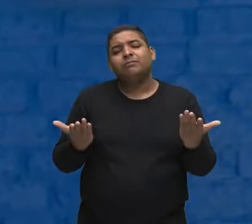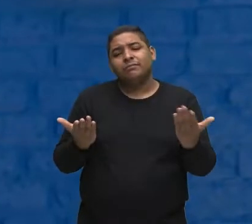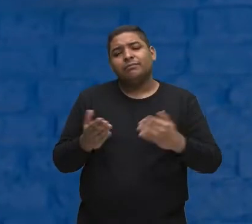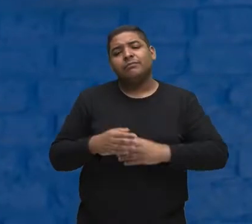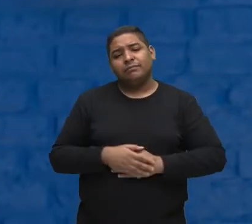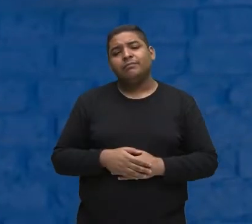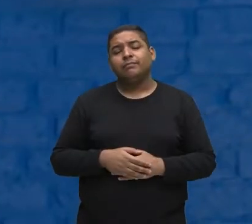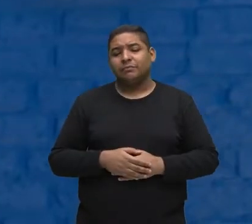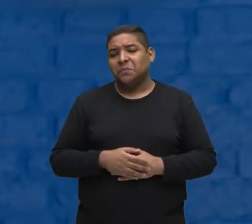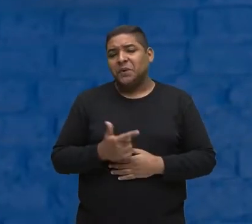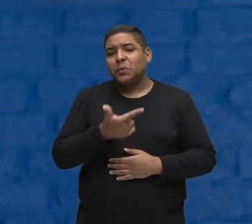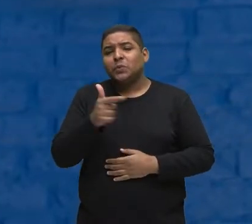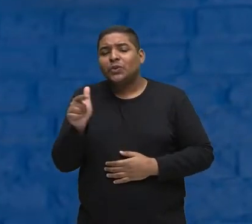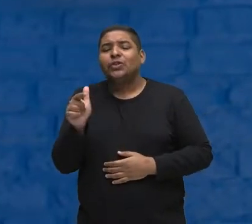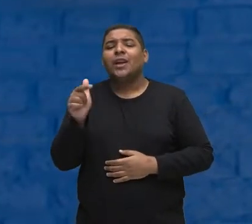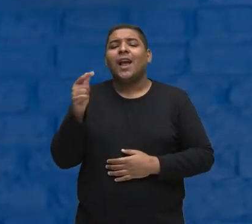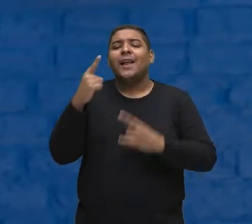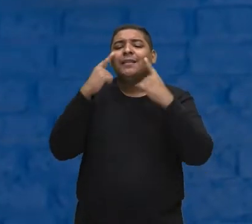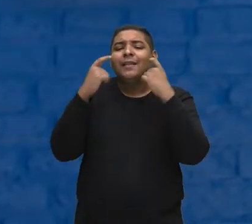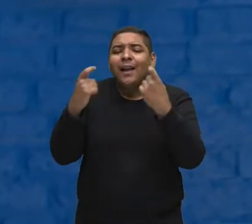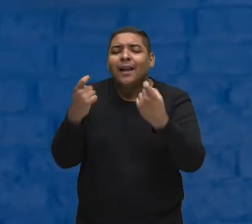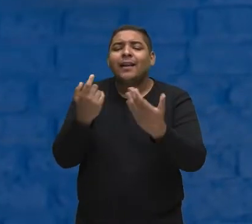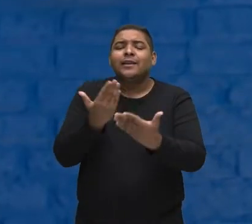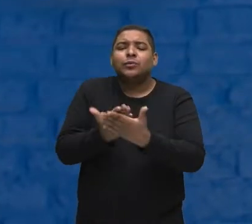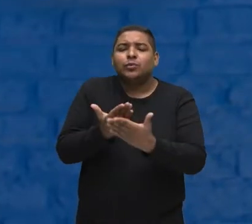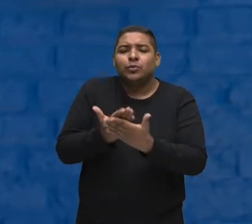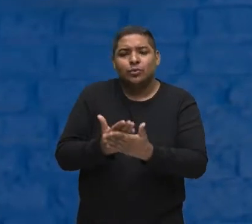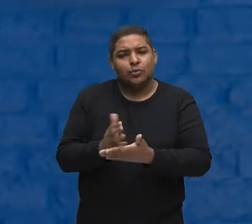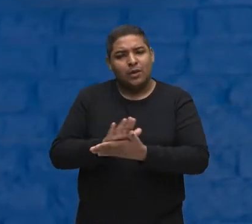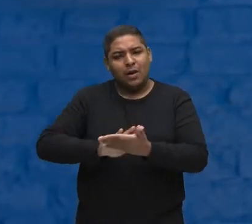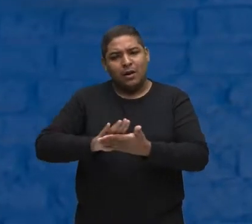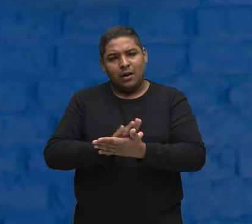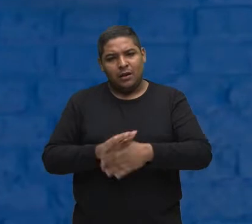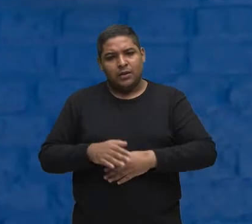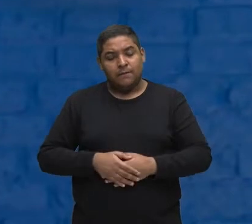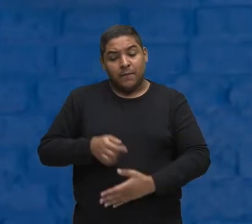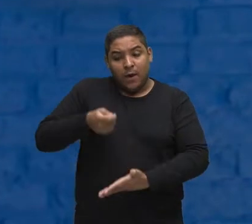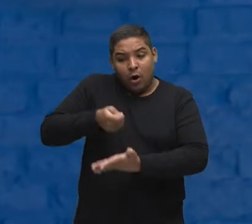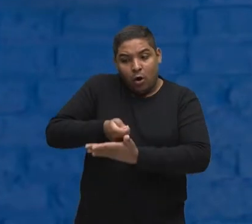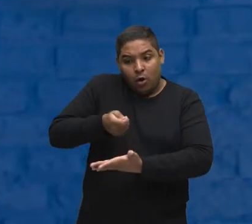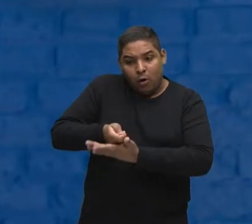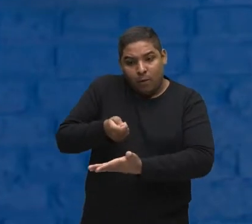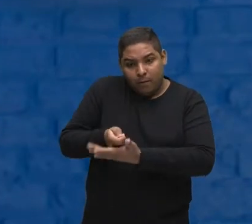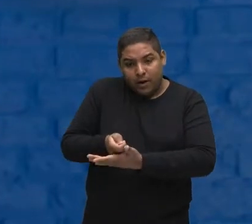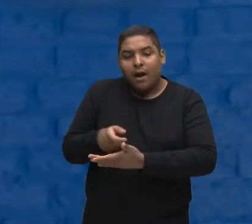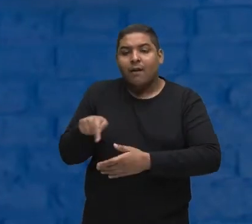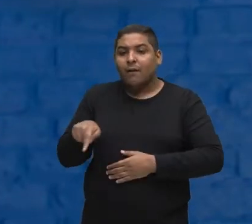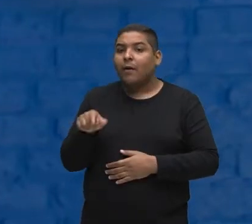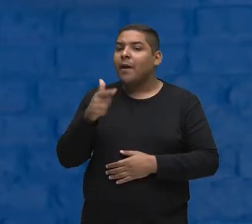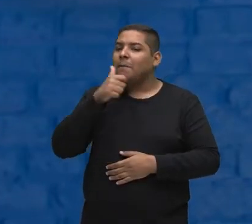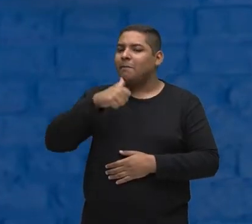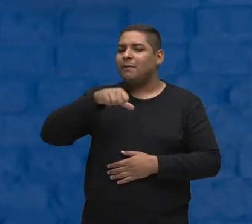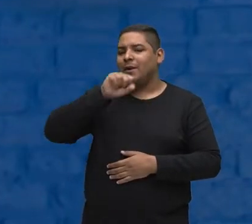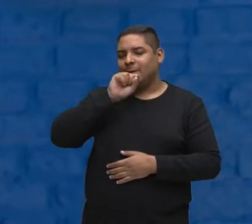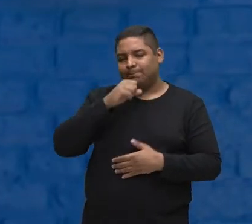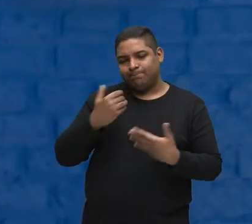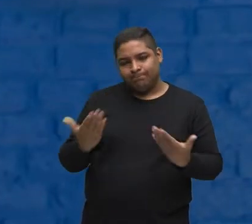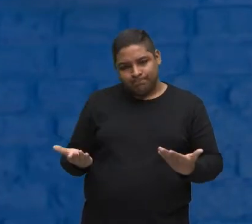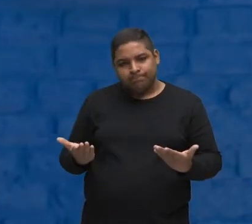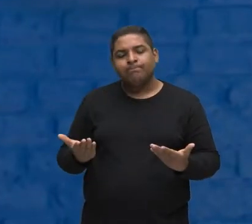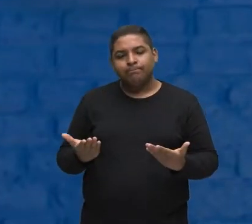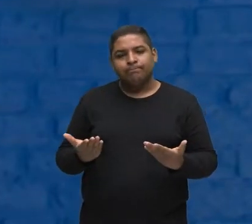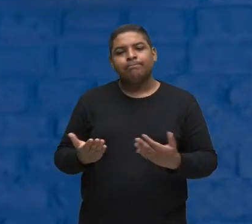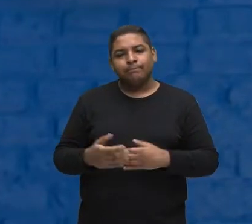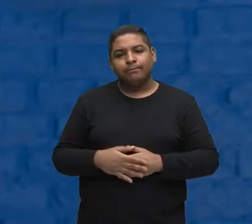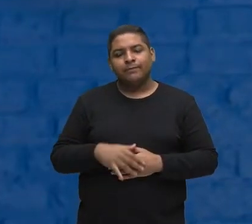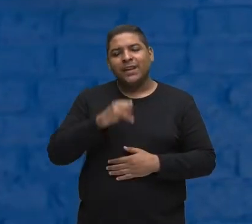interesse pelos estudos, porque às vezes, também quem cobrava isso dele era a mãe do Ricardo. E a mãe do Ricardo não está